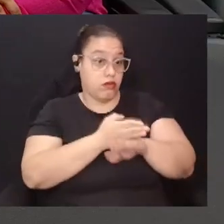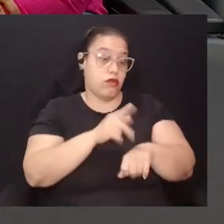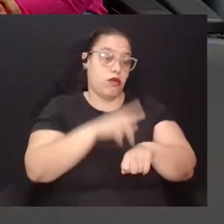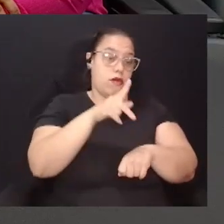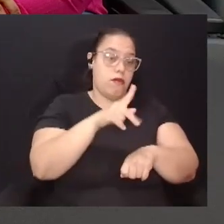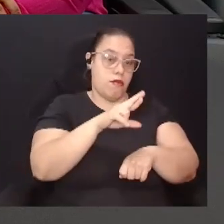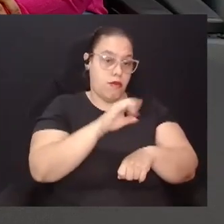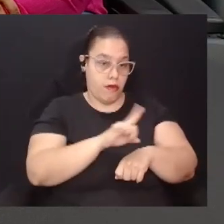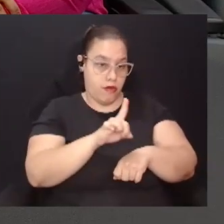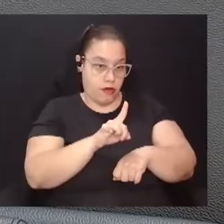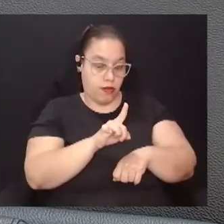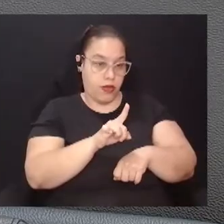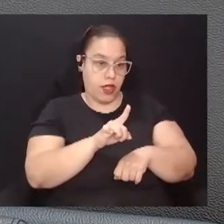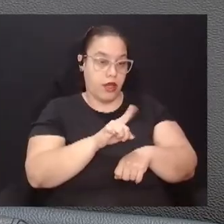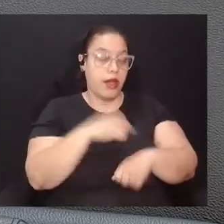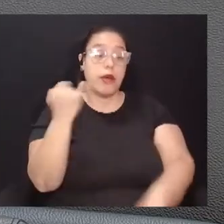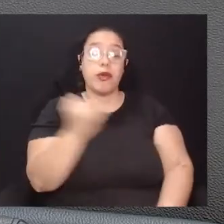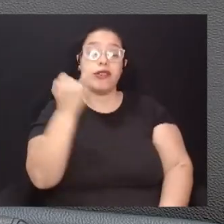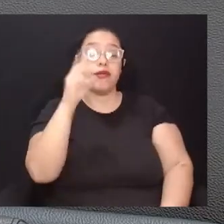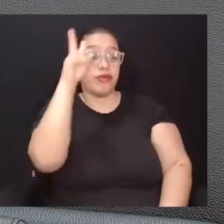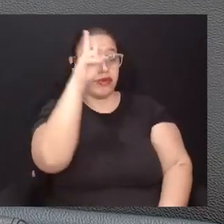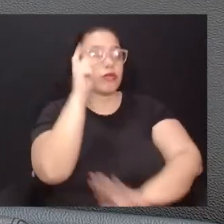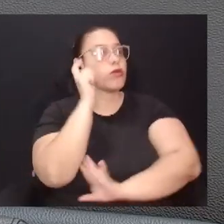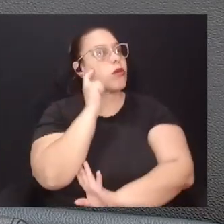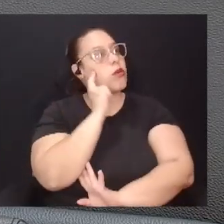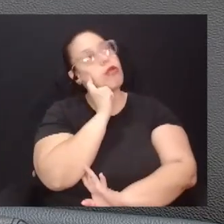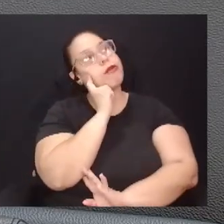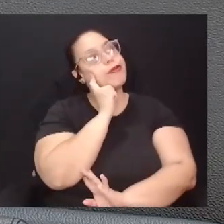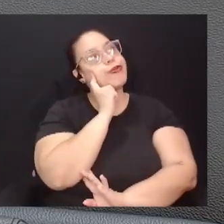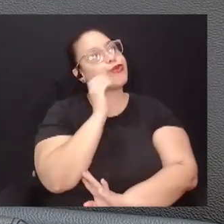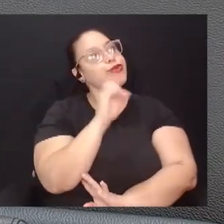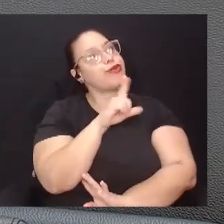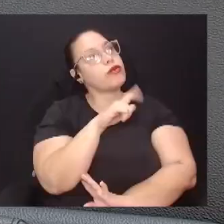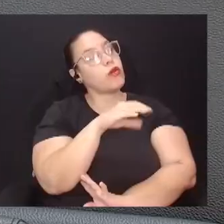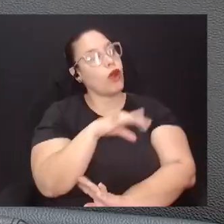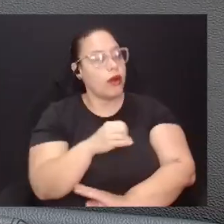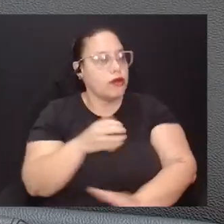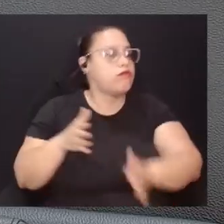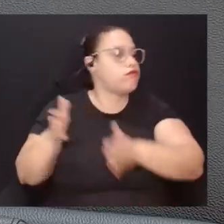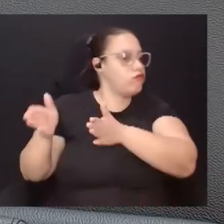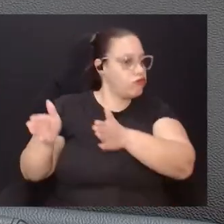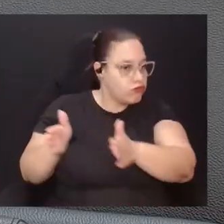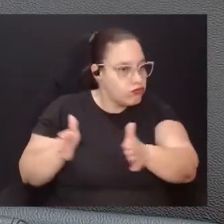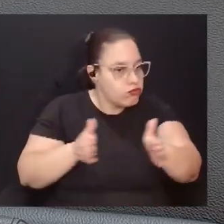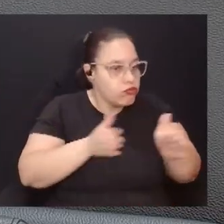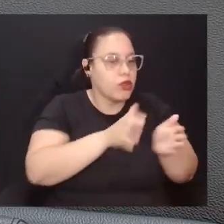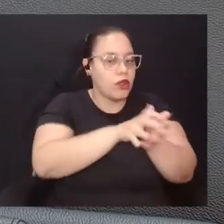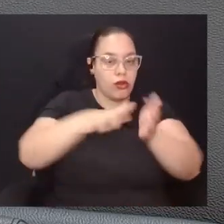no pré-carnaval. E acho que é importante a gente lembrar que os blocos, eles têm tido esse processo